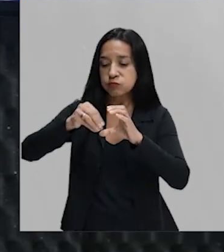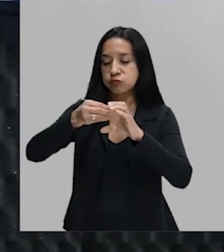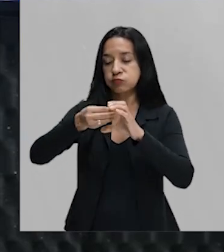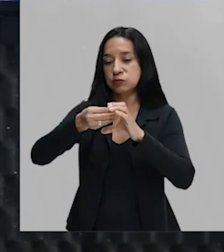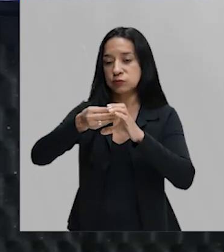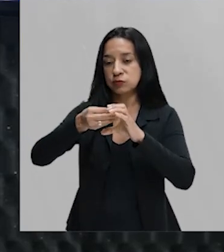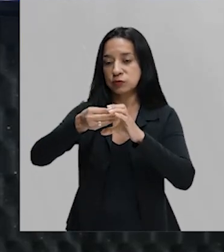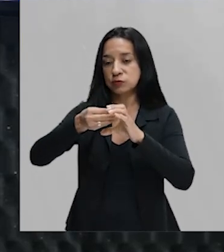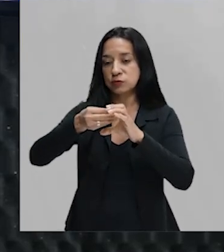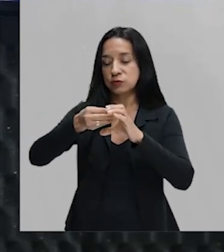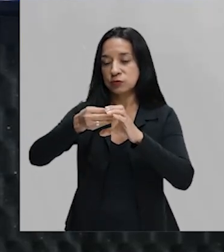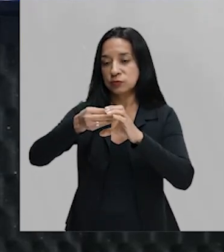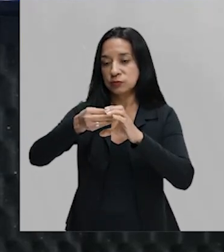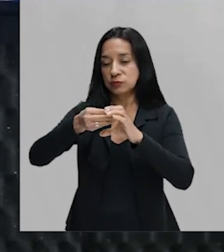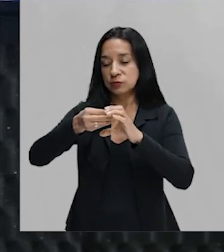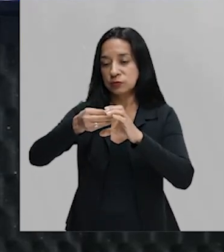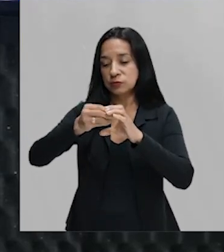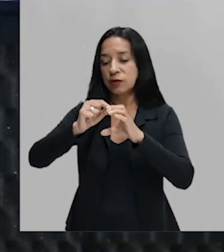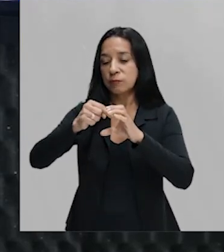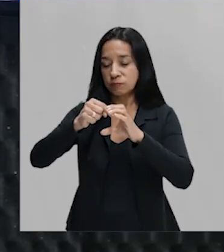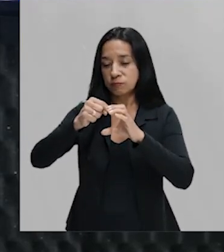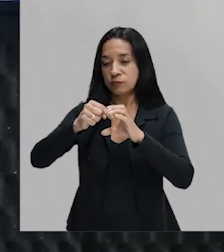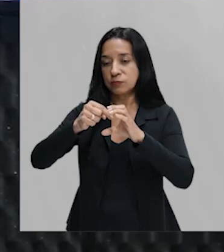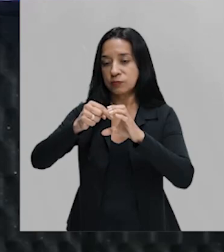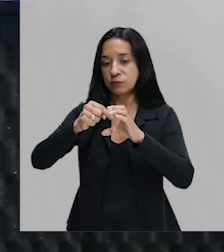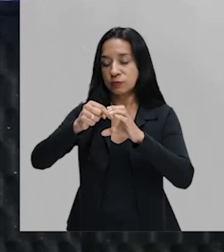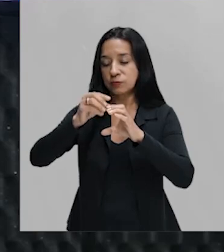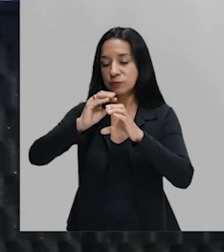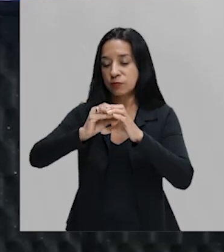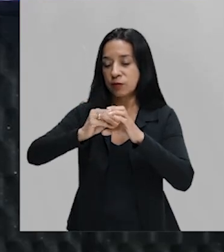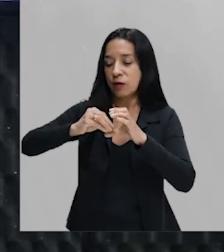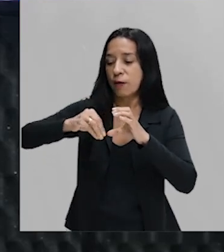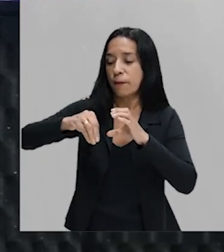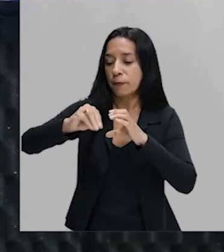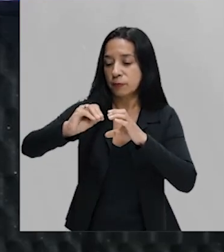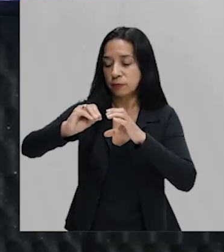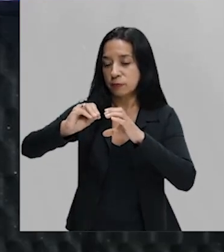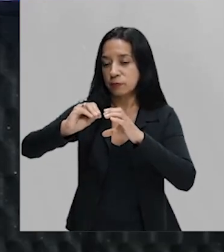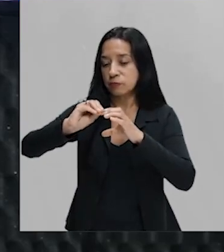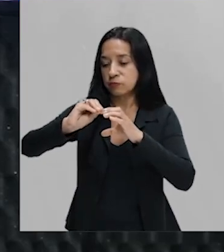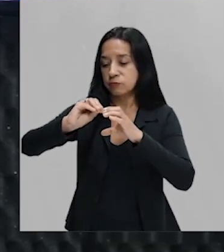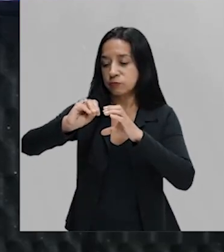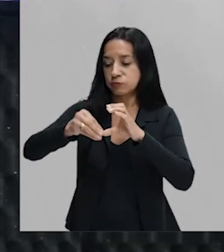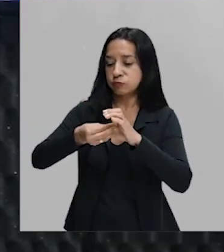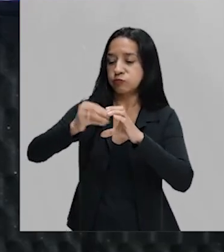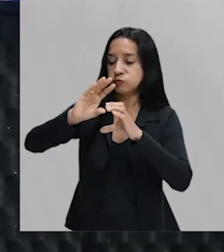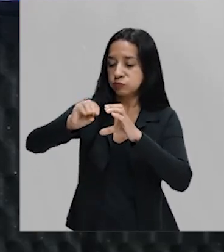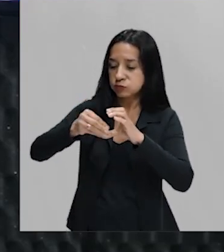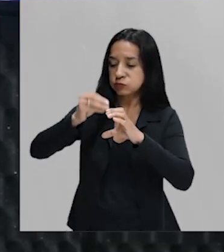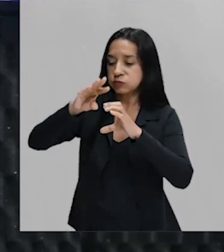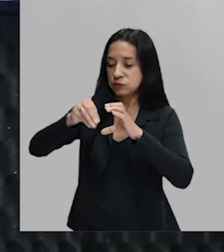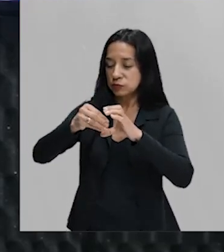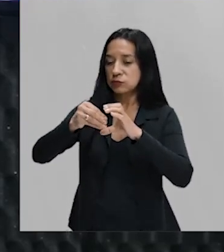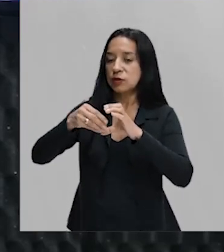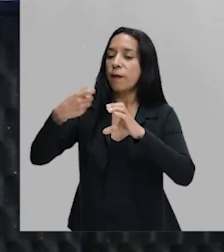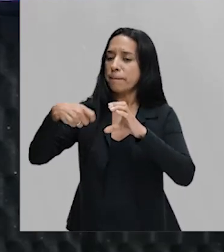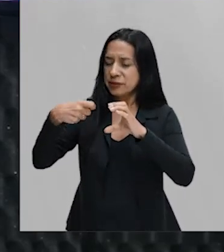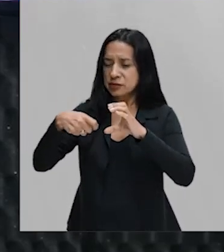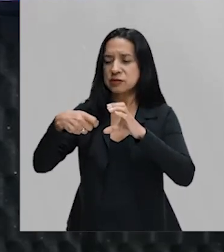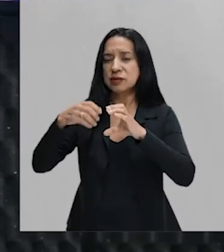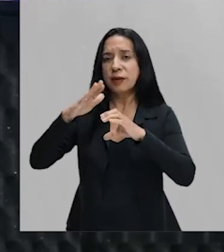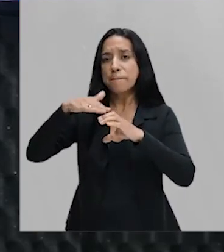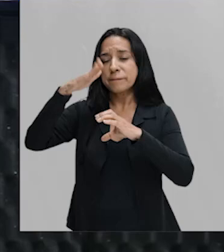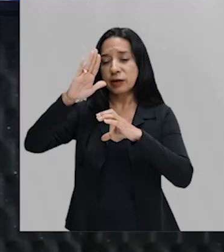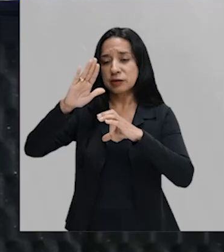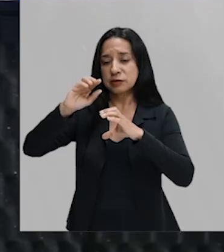dentro. Ou seja, a célula precisa jogar mais potássio para dentro, que já tem potássio demais dentro, mas ela precisa que tenha